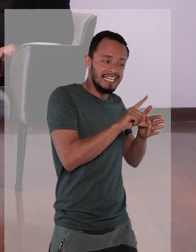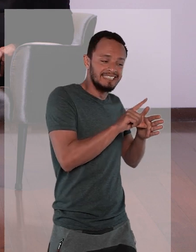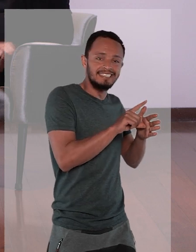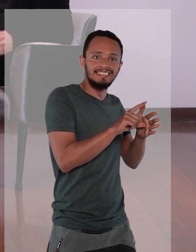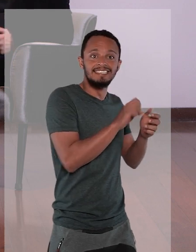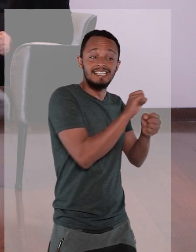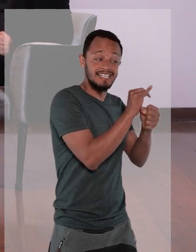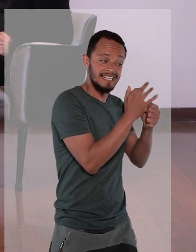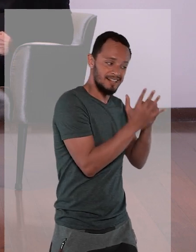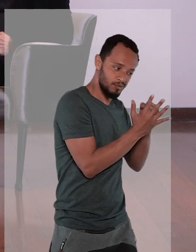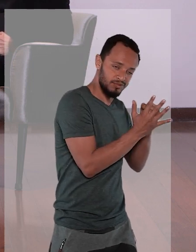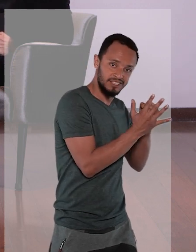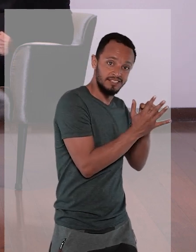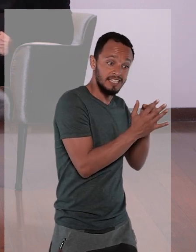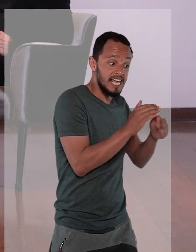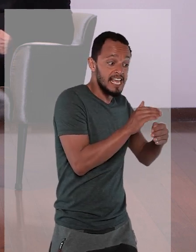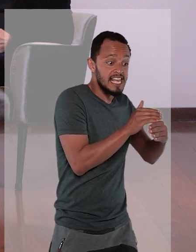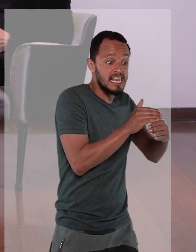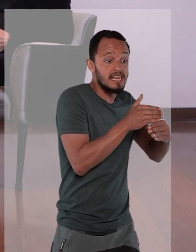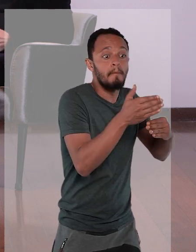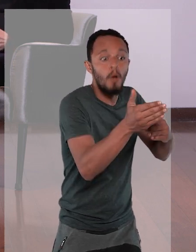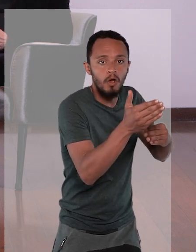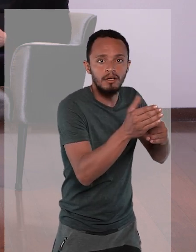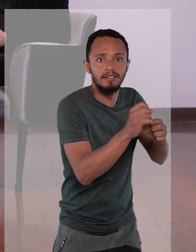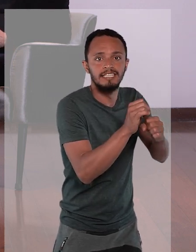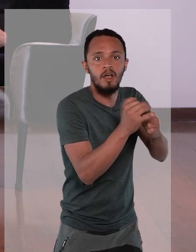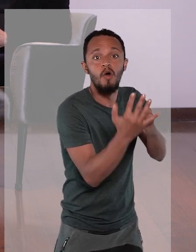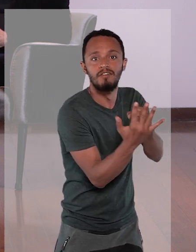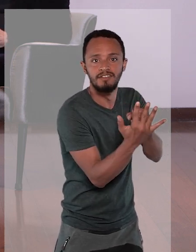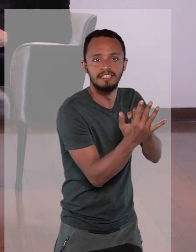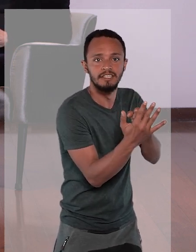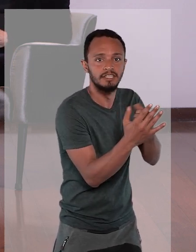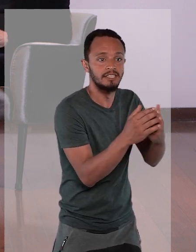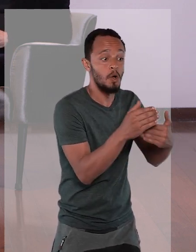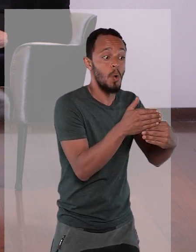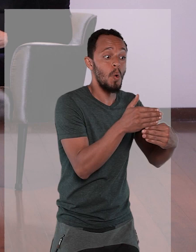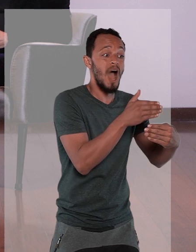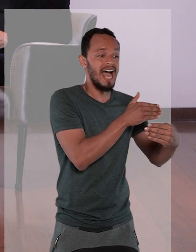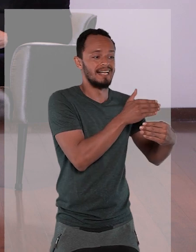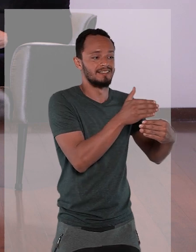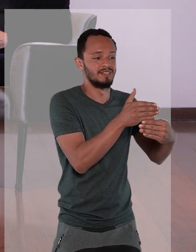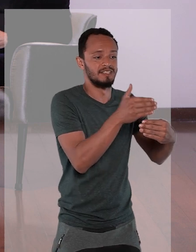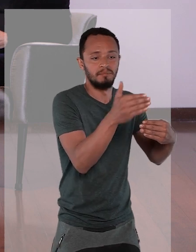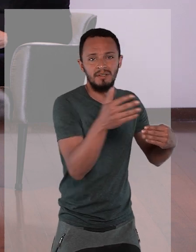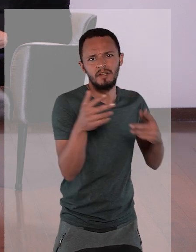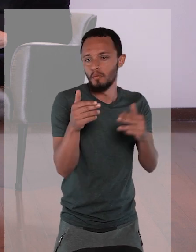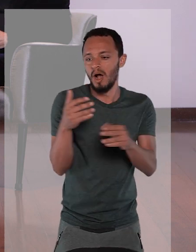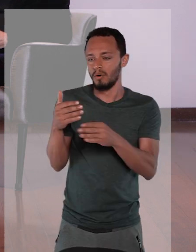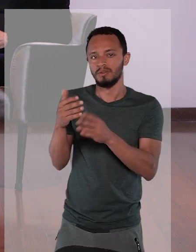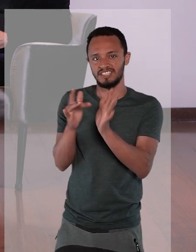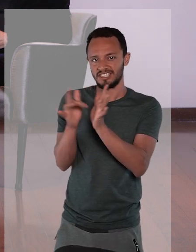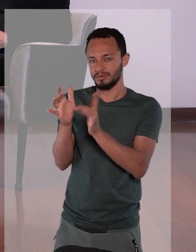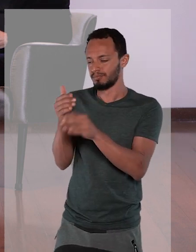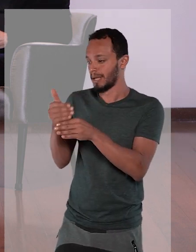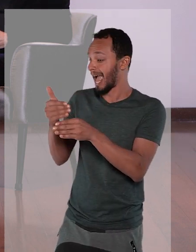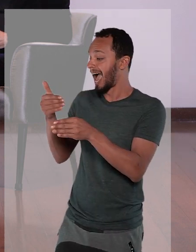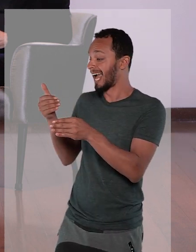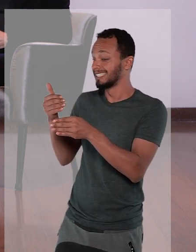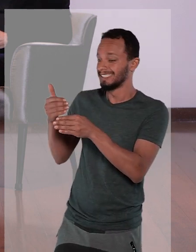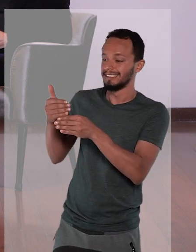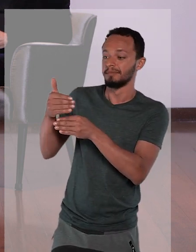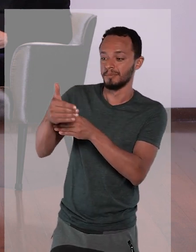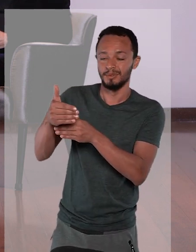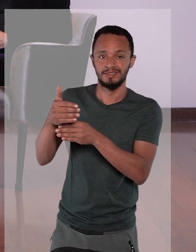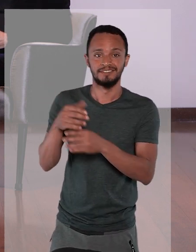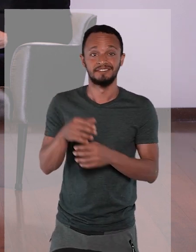catástrofe. Eu acho que essa tragédia tem 3 produtos que eu